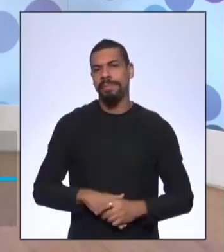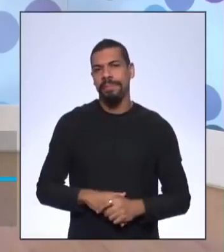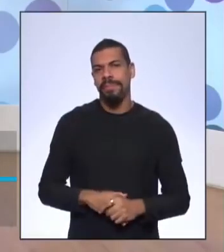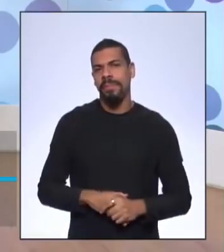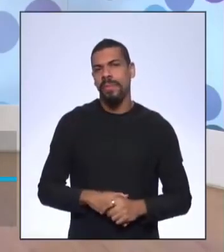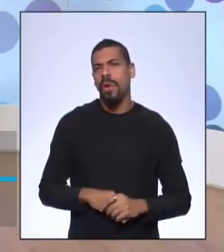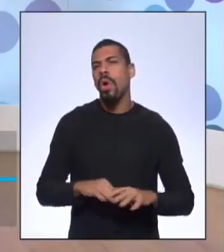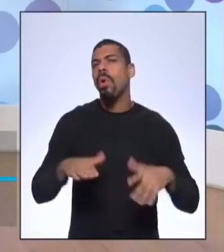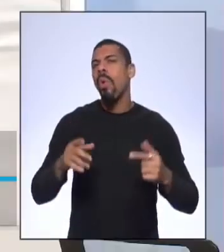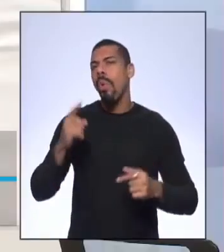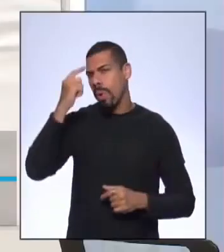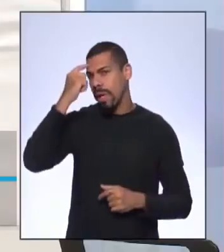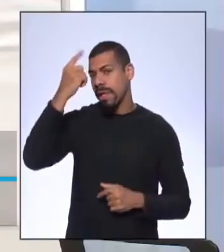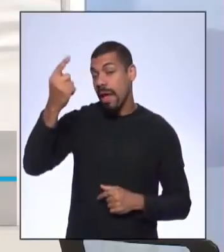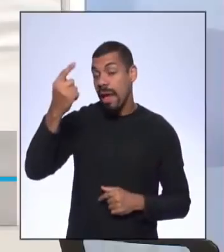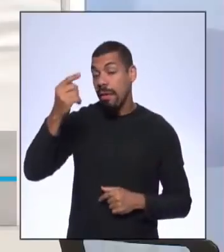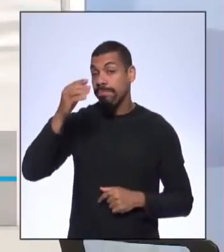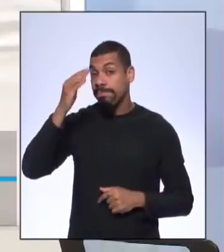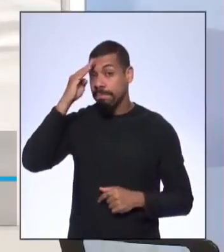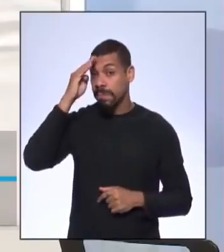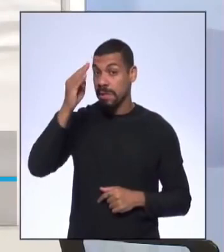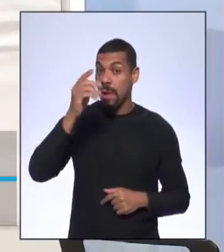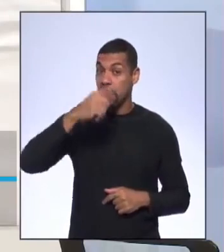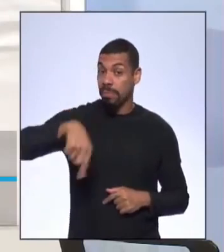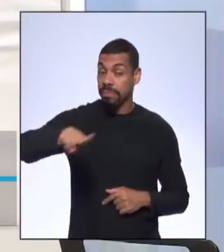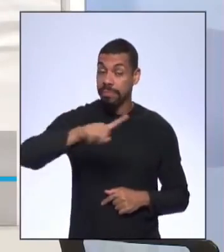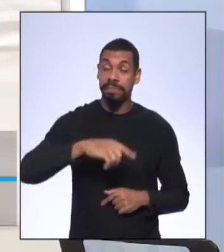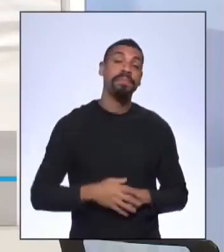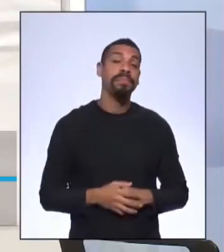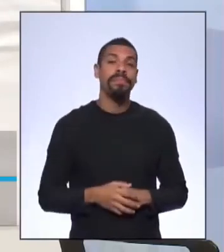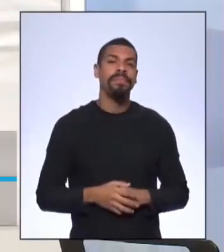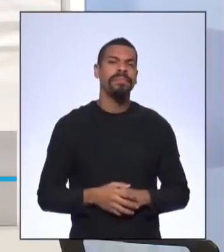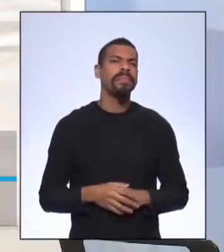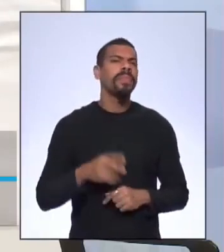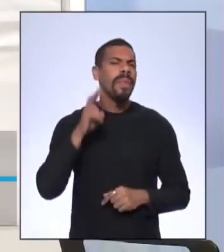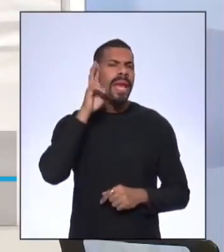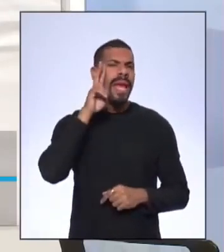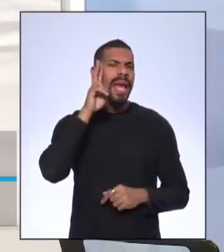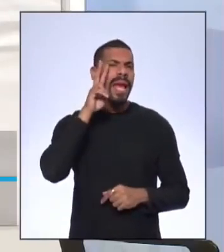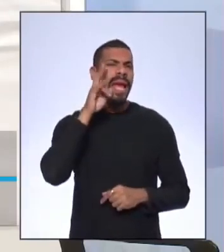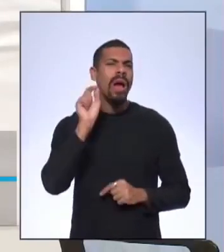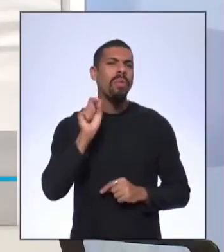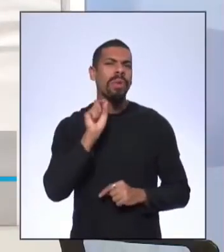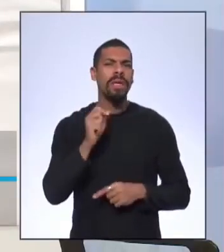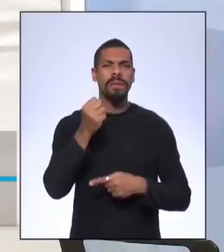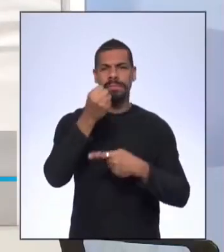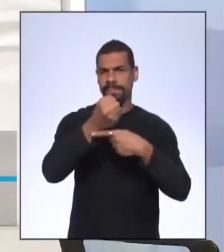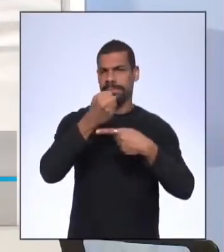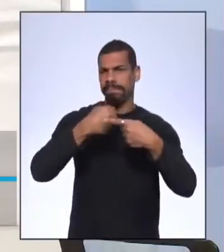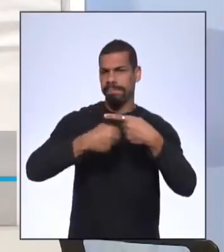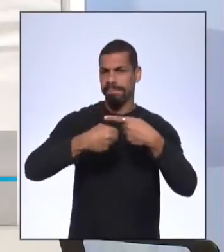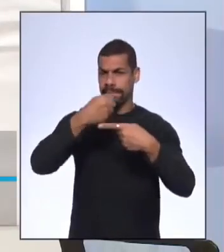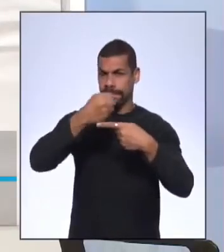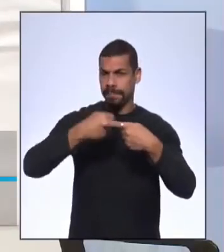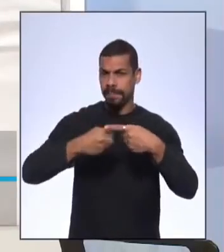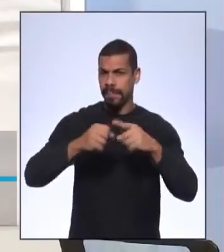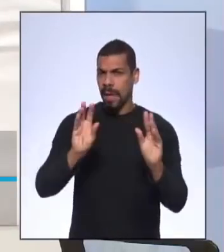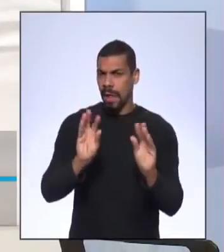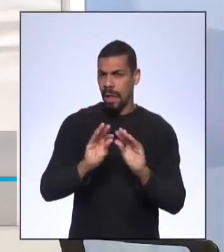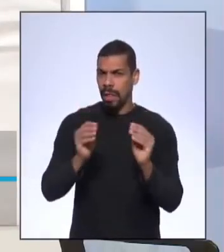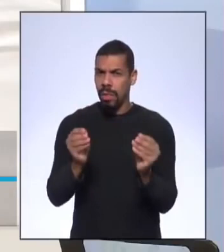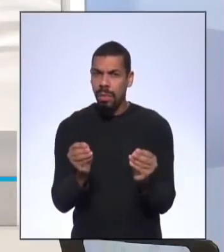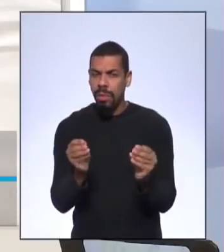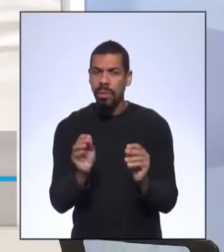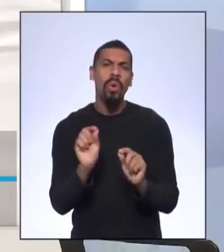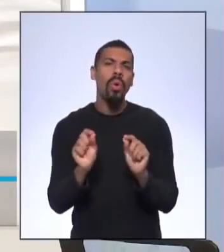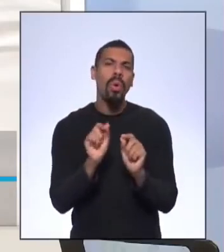a ideia aqui que eu vou apresentar para vocês, uma das ideias? Lembra da simplificação de fração? A simplificação de fração que vocês